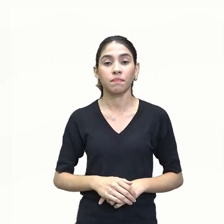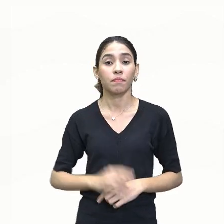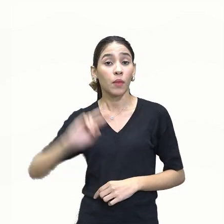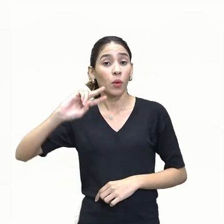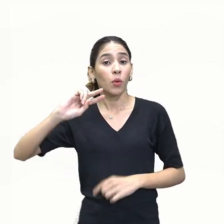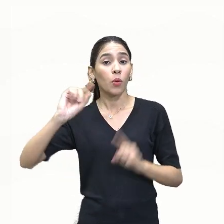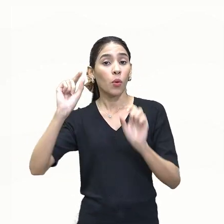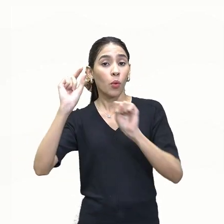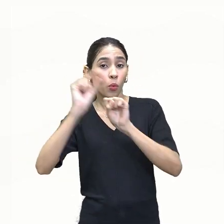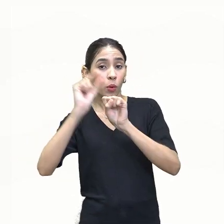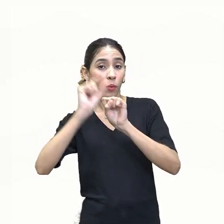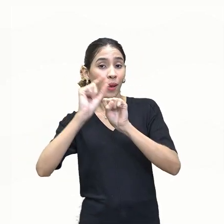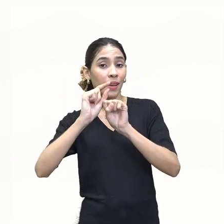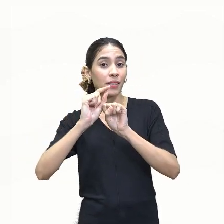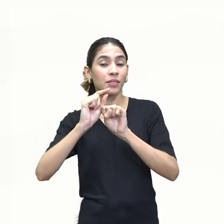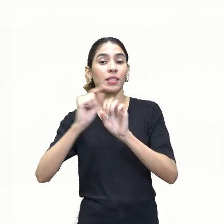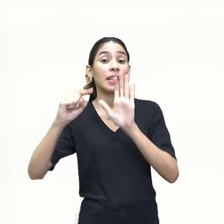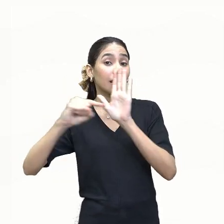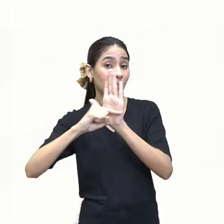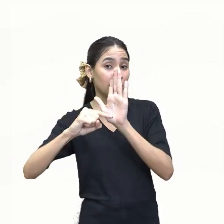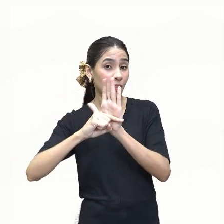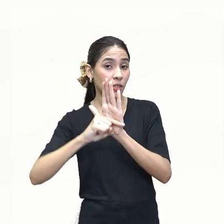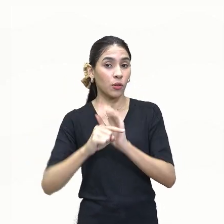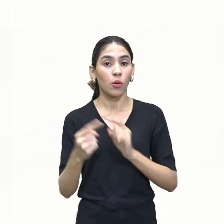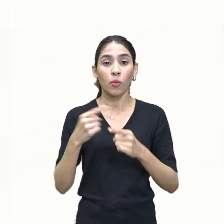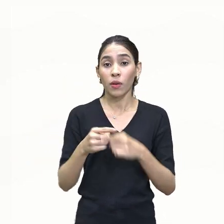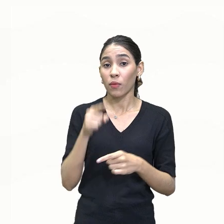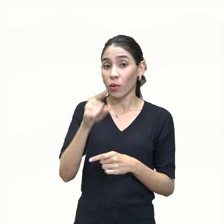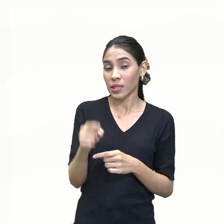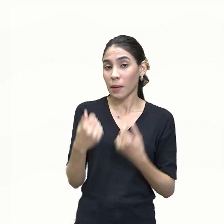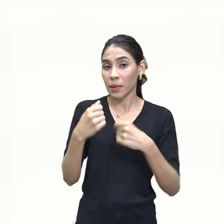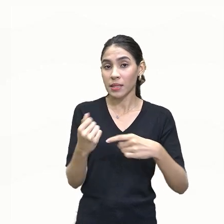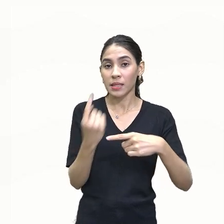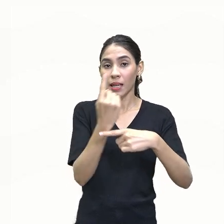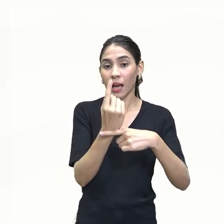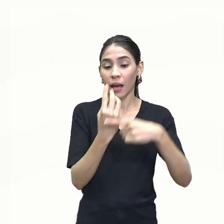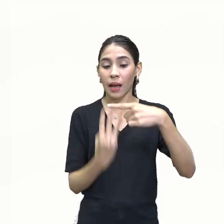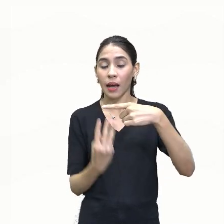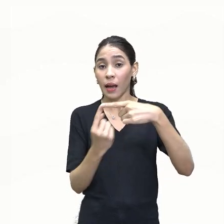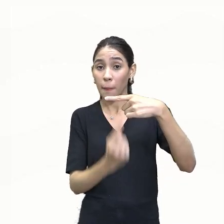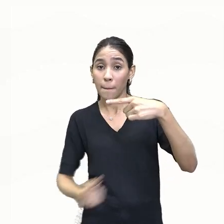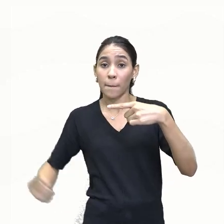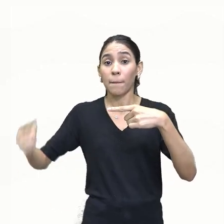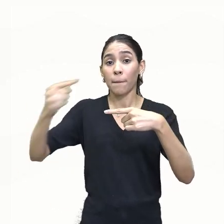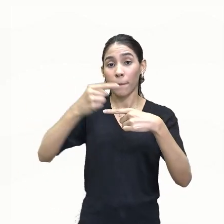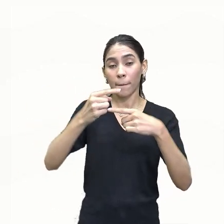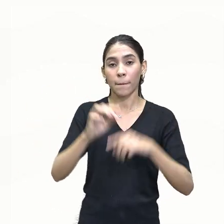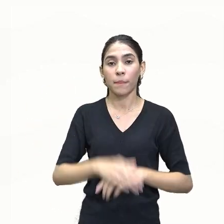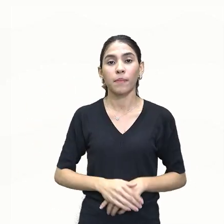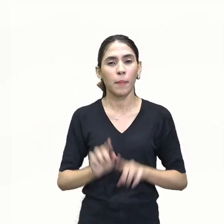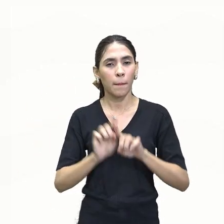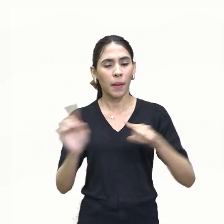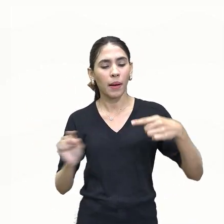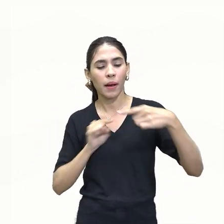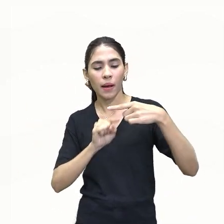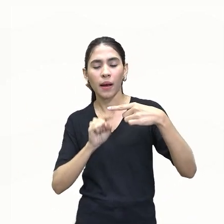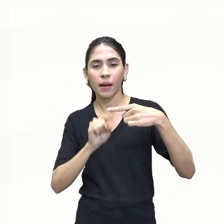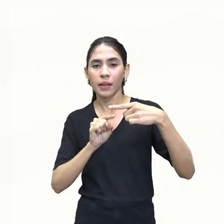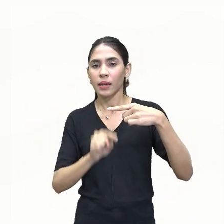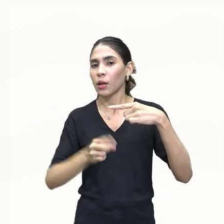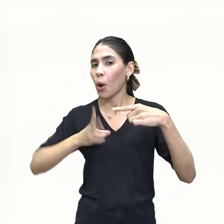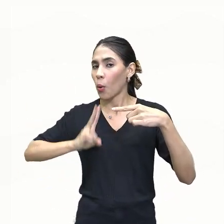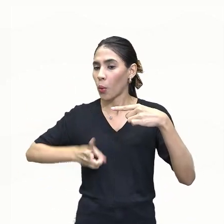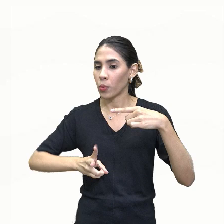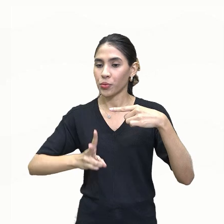ele é negativo, porque você vai inverter a base. Mas o denominador continua igual. Isso significa